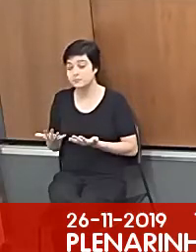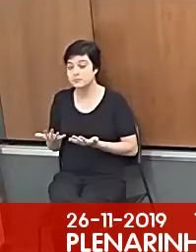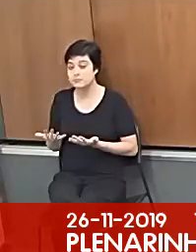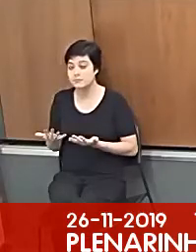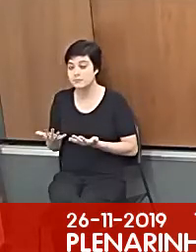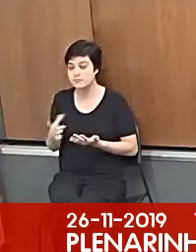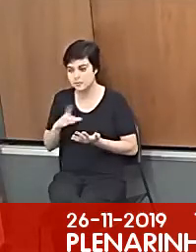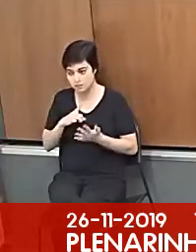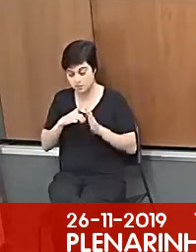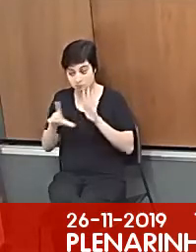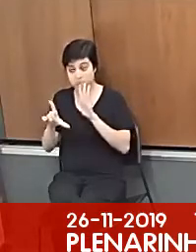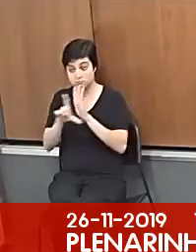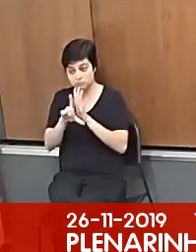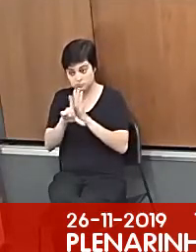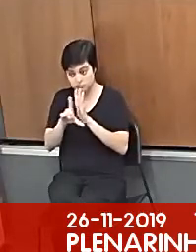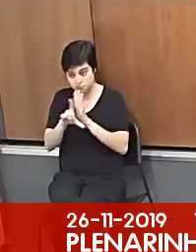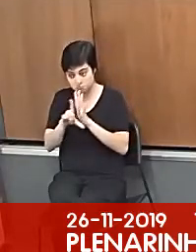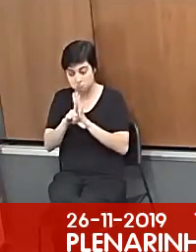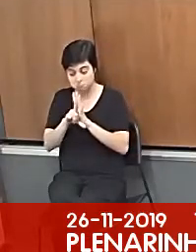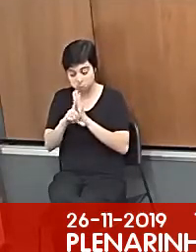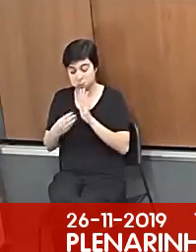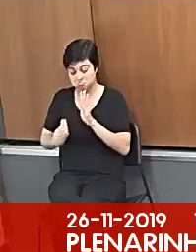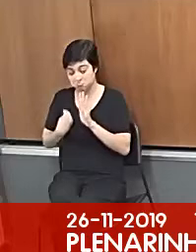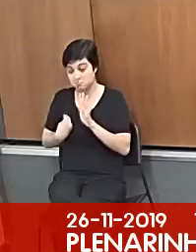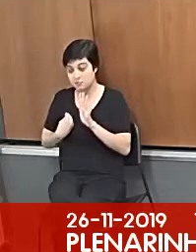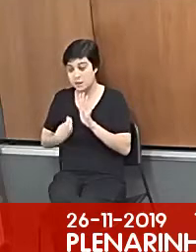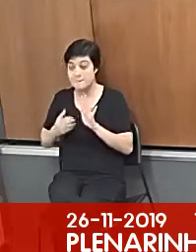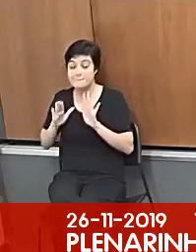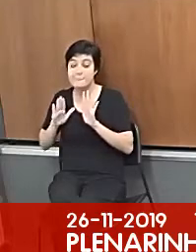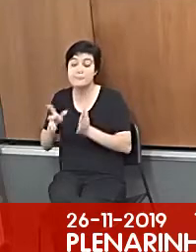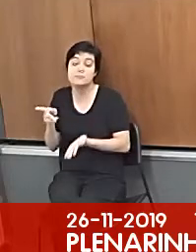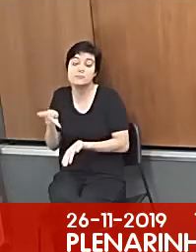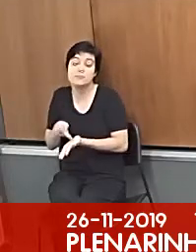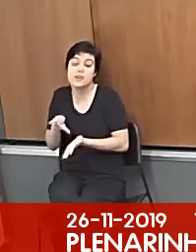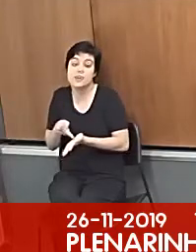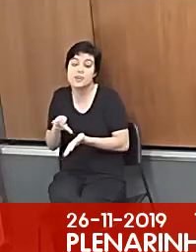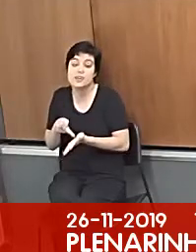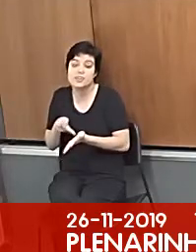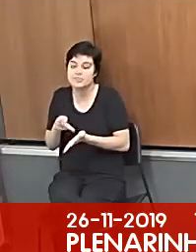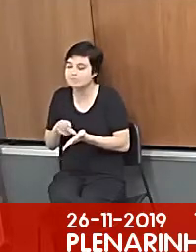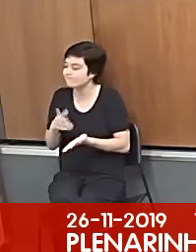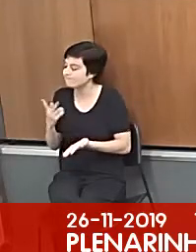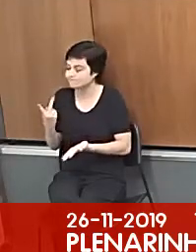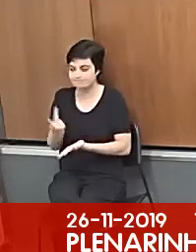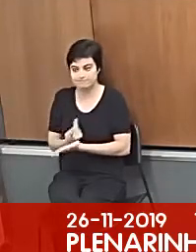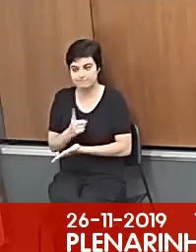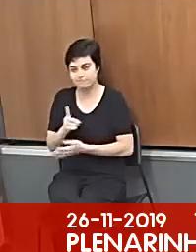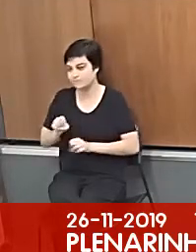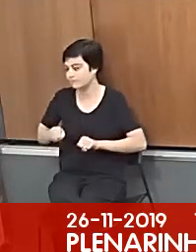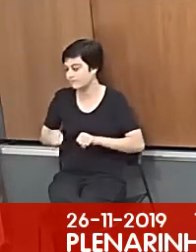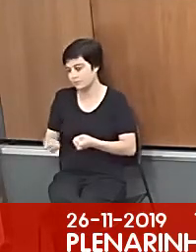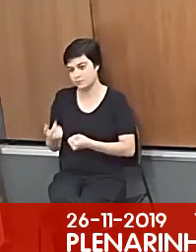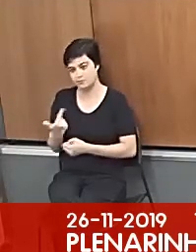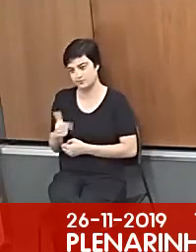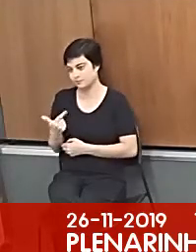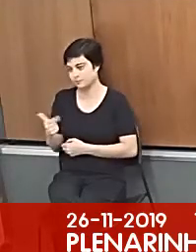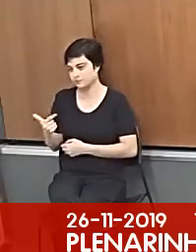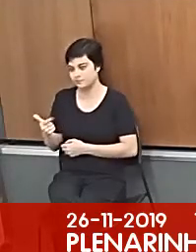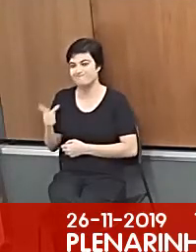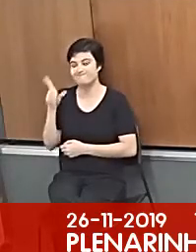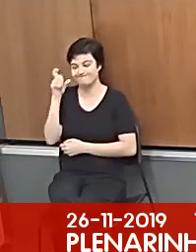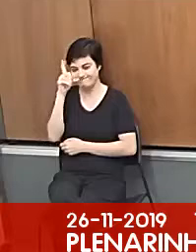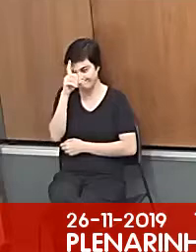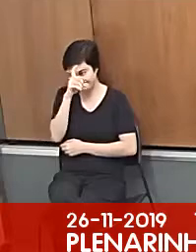A lei existe em muito sentido, mas, na realidade, a prática ela não protege em nada. As dificuldades são